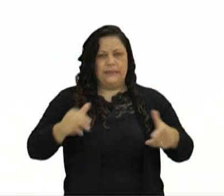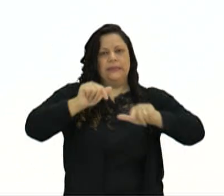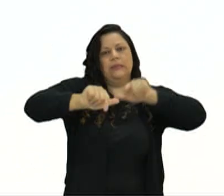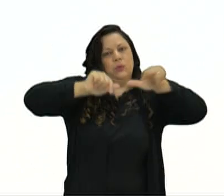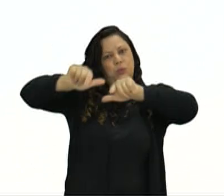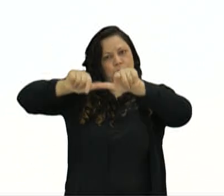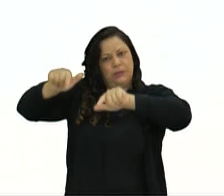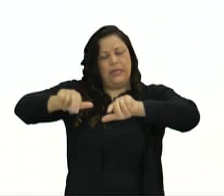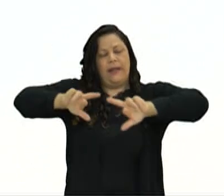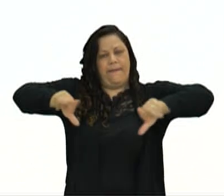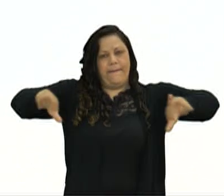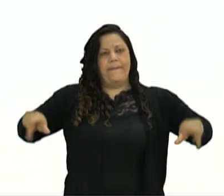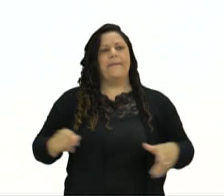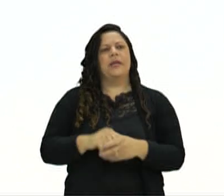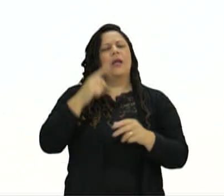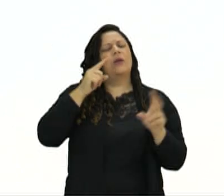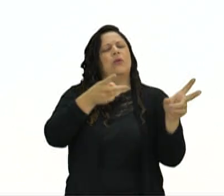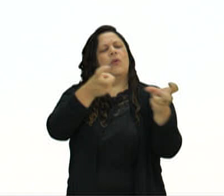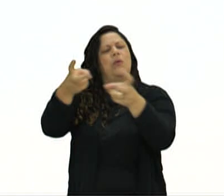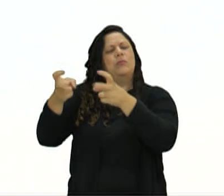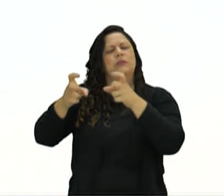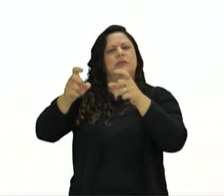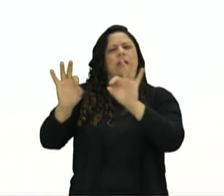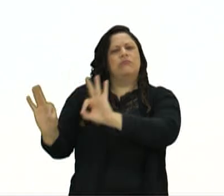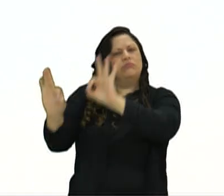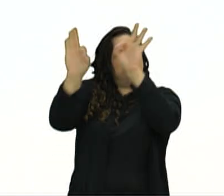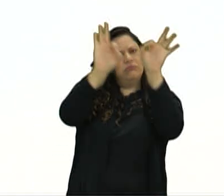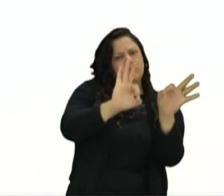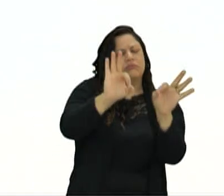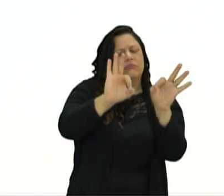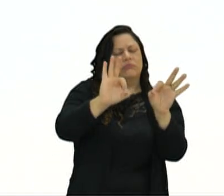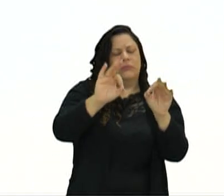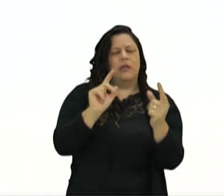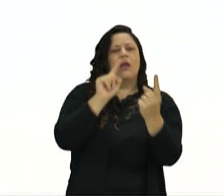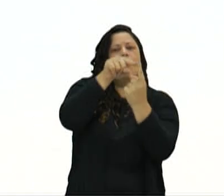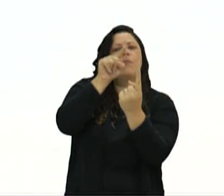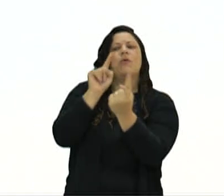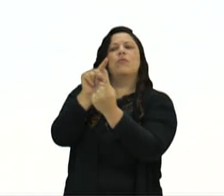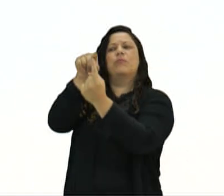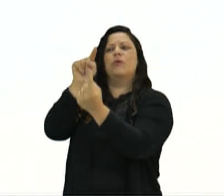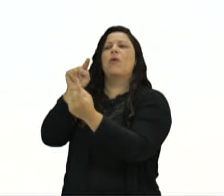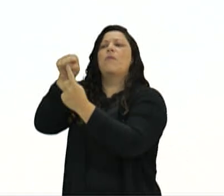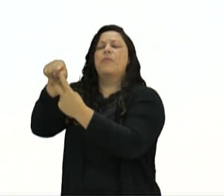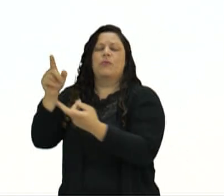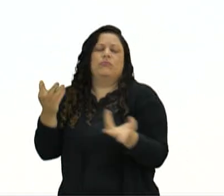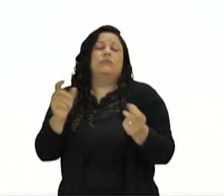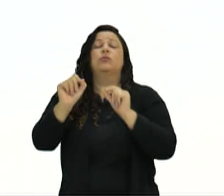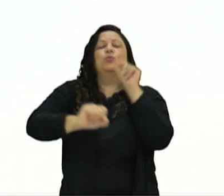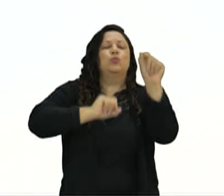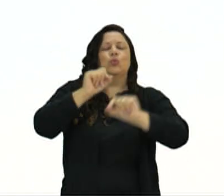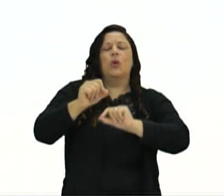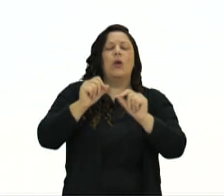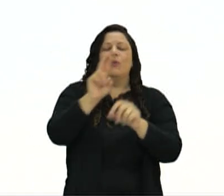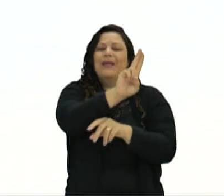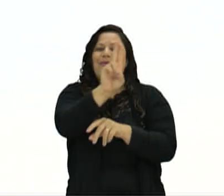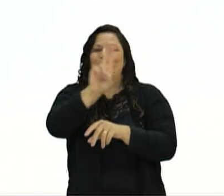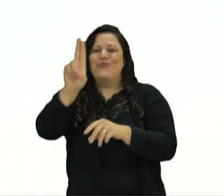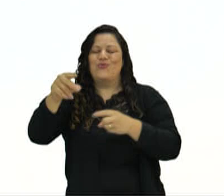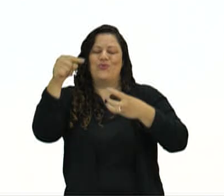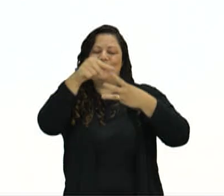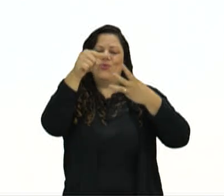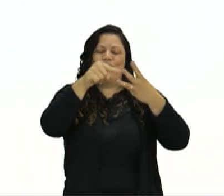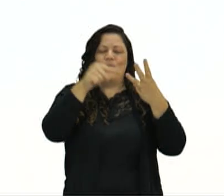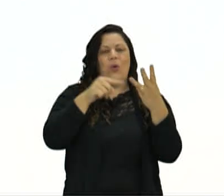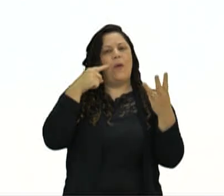e identifique o poder exercido em cada espaço e quais as suas principais atribuições. Então, vocês vão